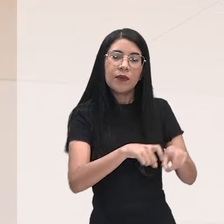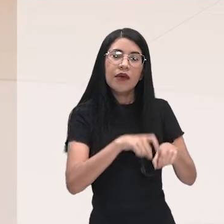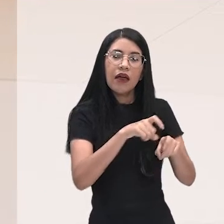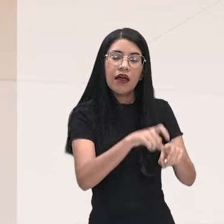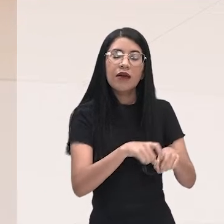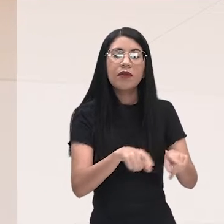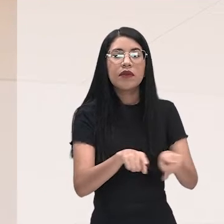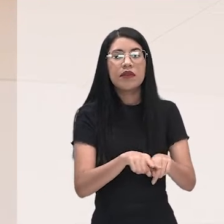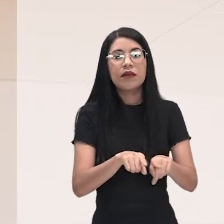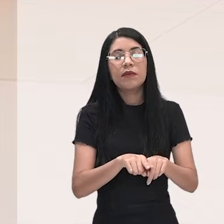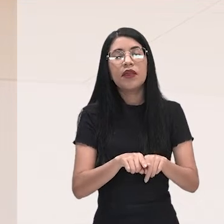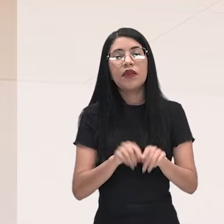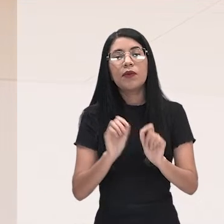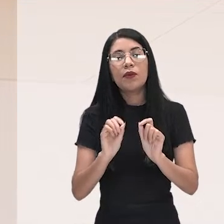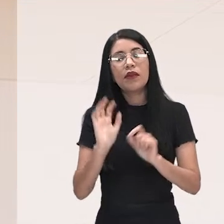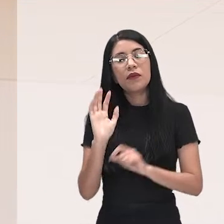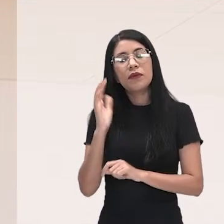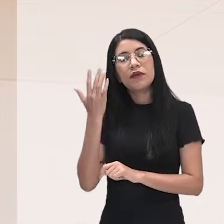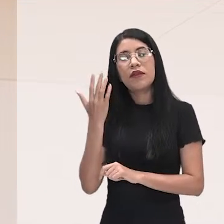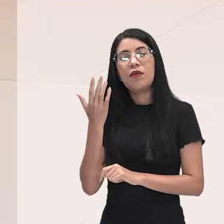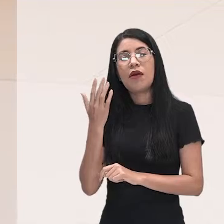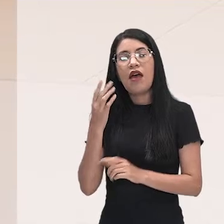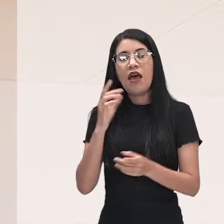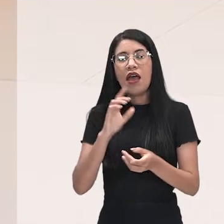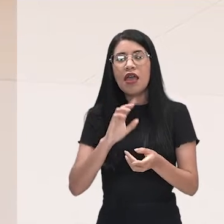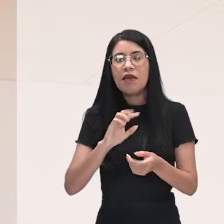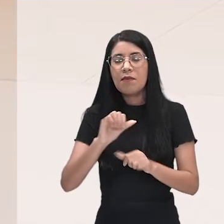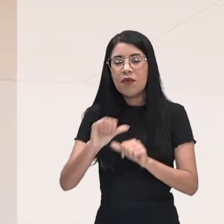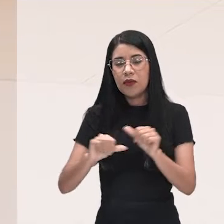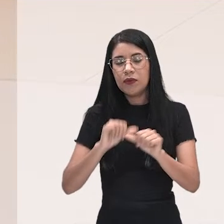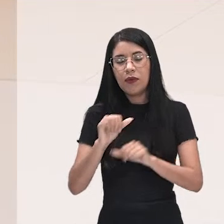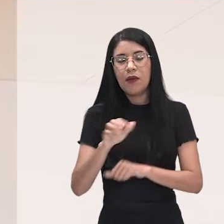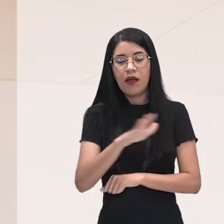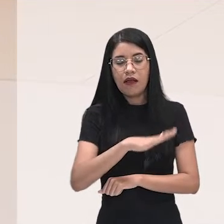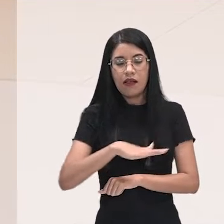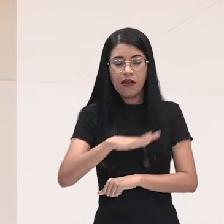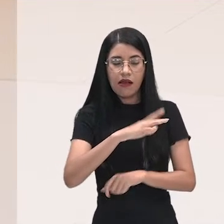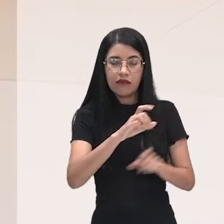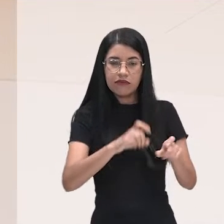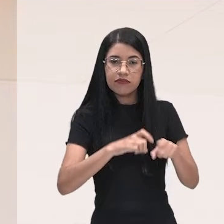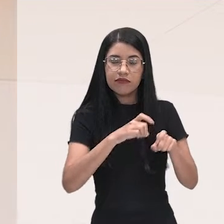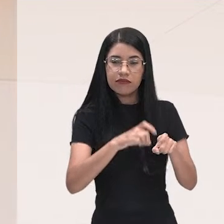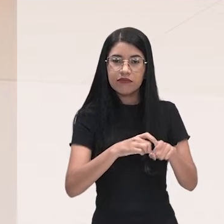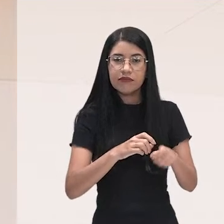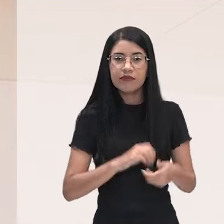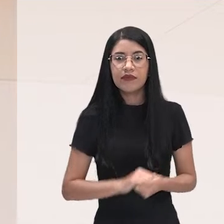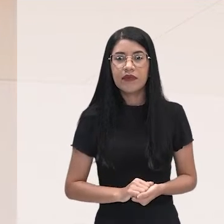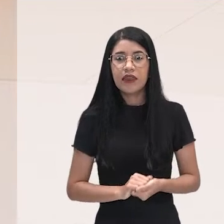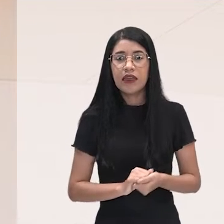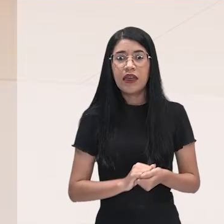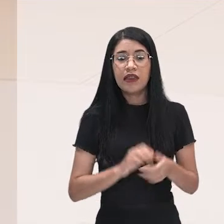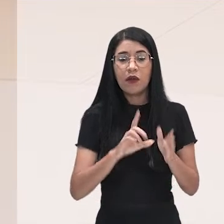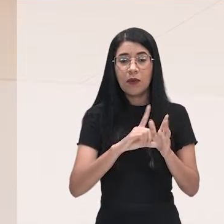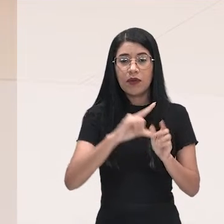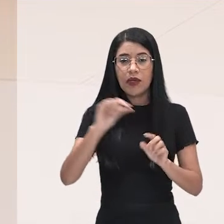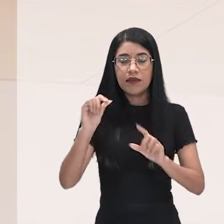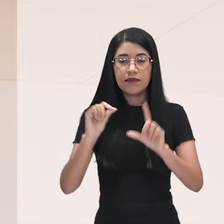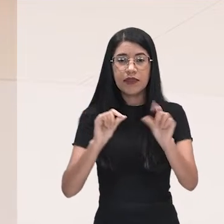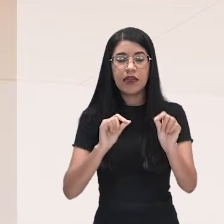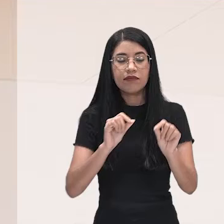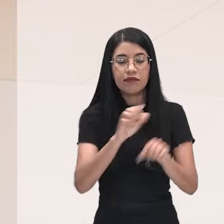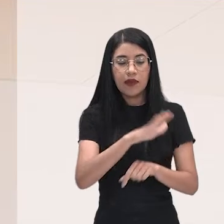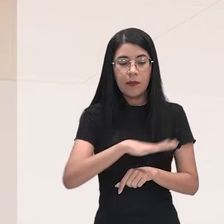homem vai sair do campo e vai buscar um emprego nas cidades. Então, a gente vai viver essa transição. Conforme a gente vai tendo ali